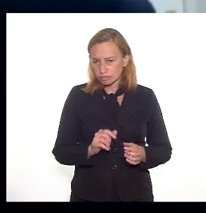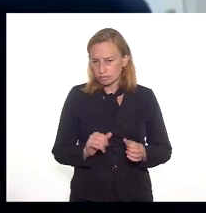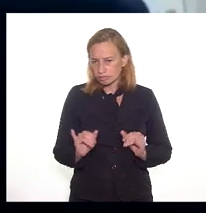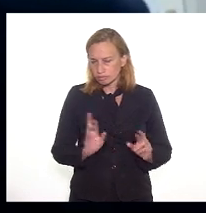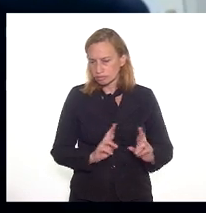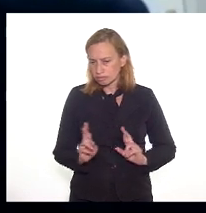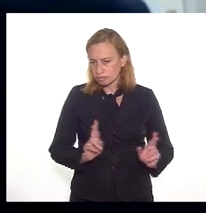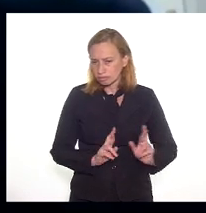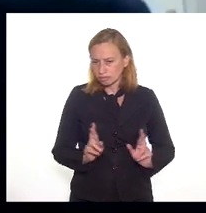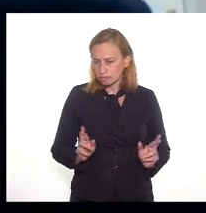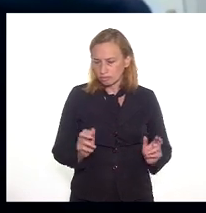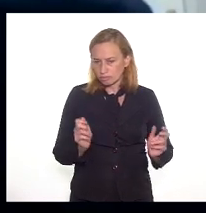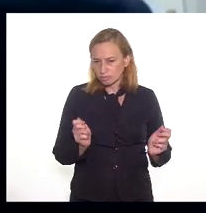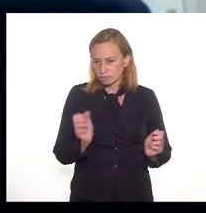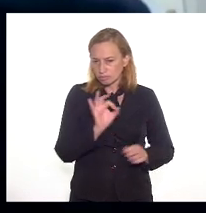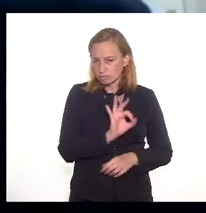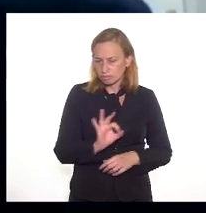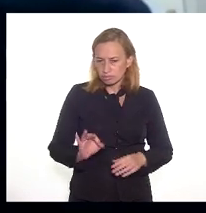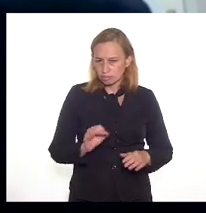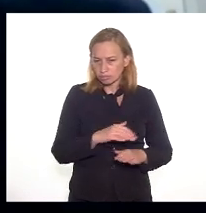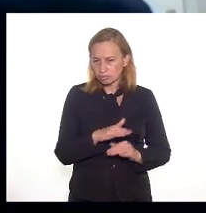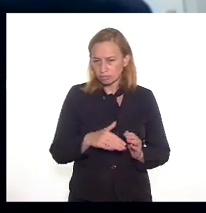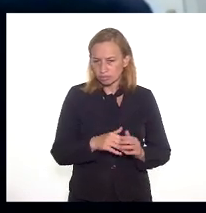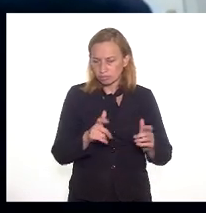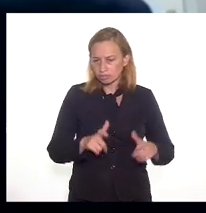desse percentual de conteúdo local.